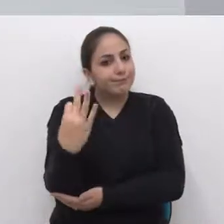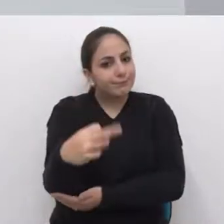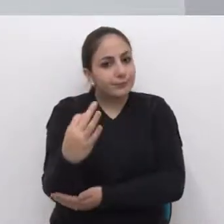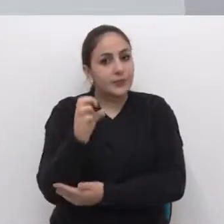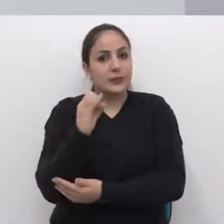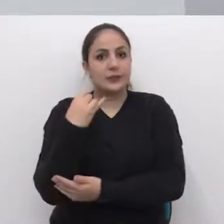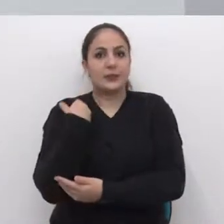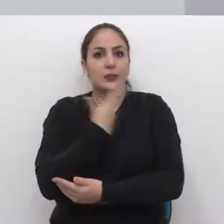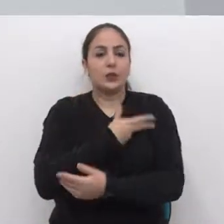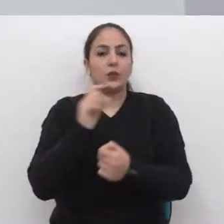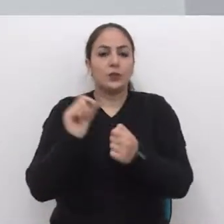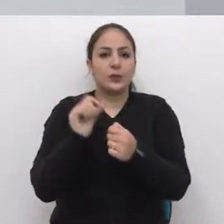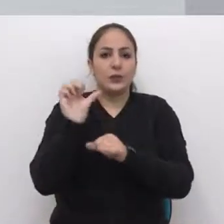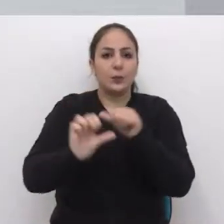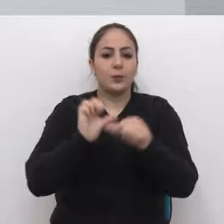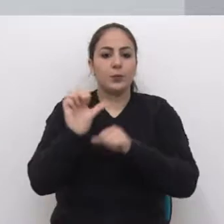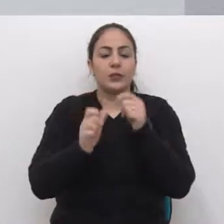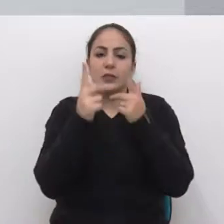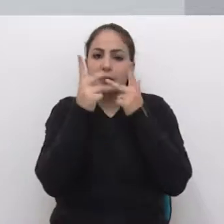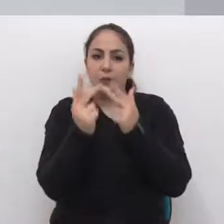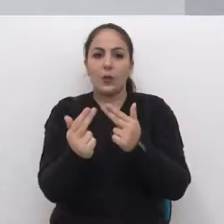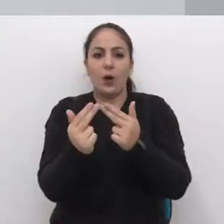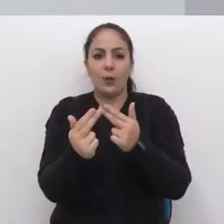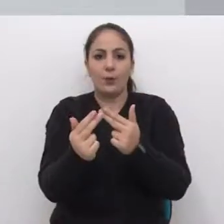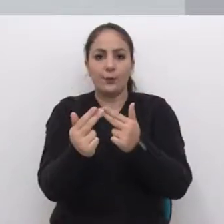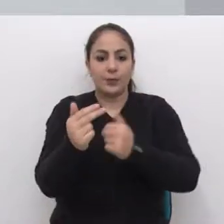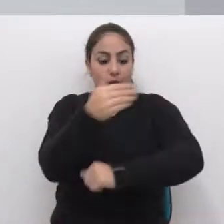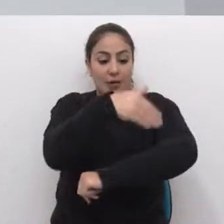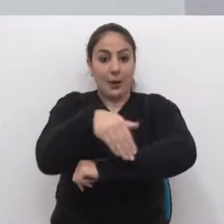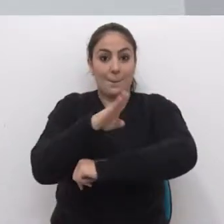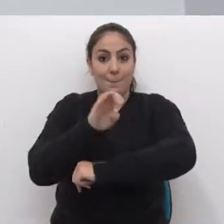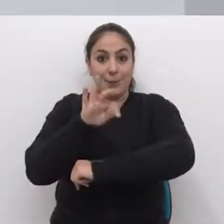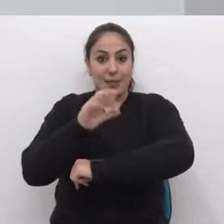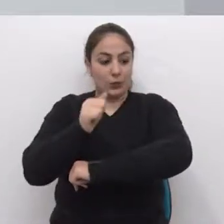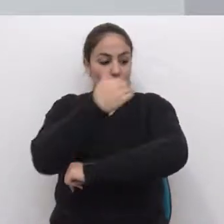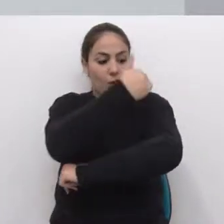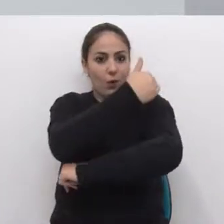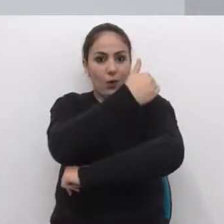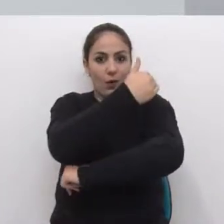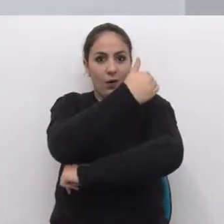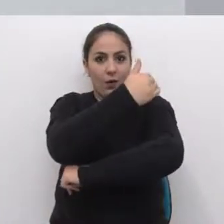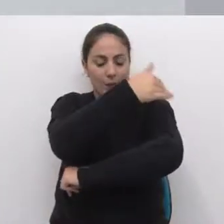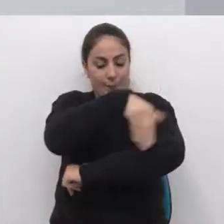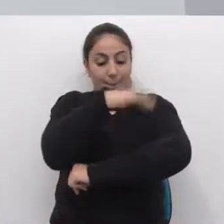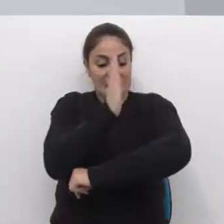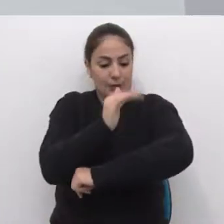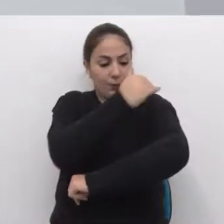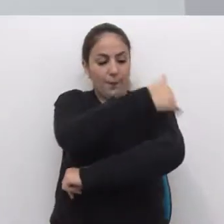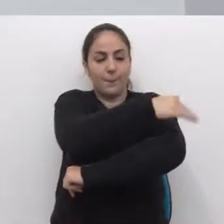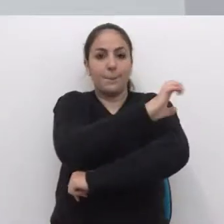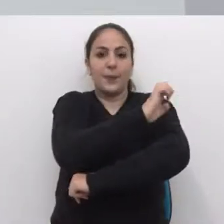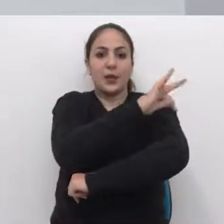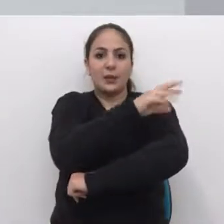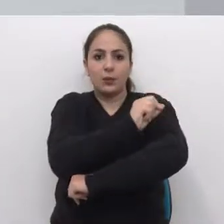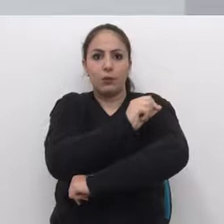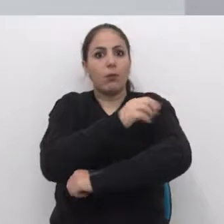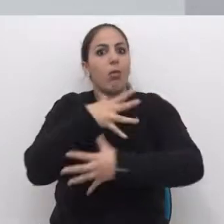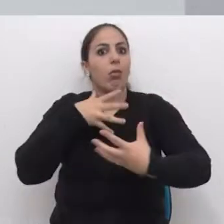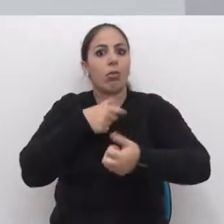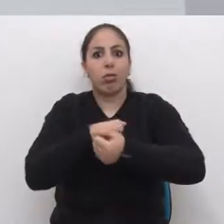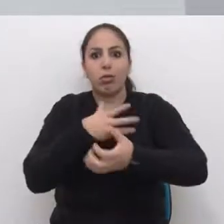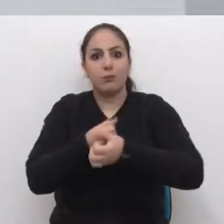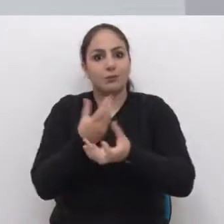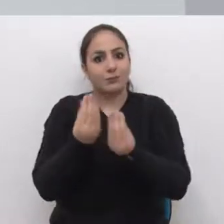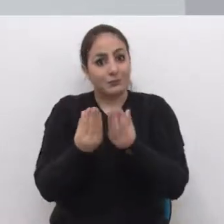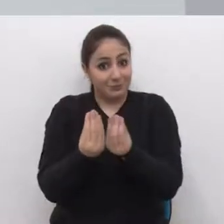exemplo, se nós fizesse isso, uma mudança dessas ali na esquina da Bento com a Brasil, às 22 horas da noite durante a semana, seria um